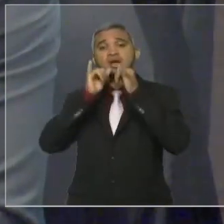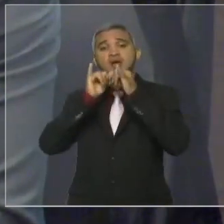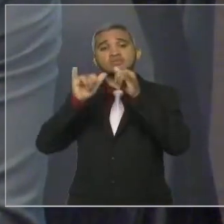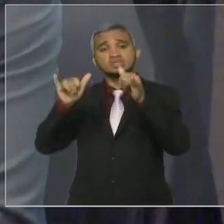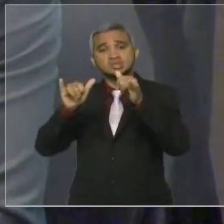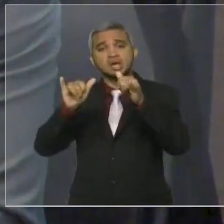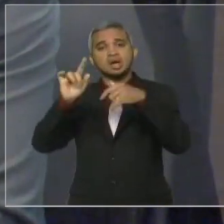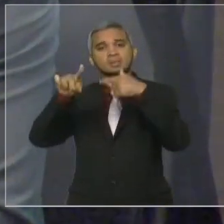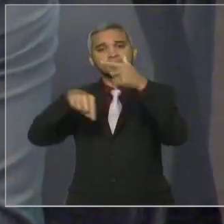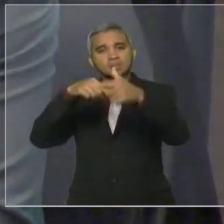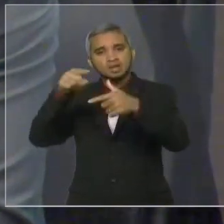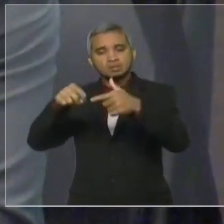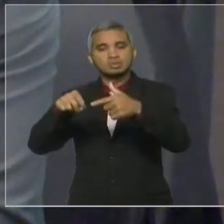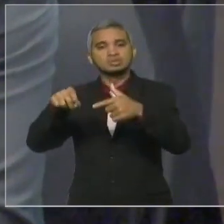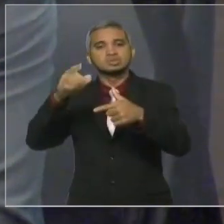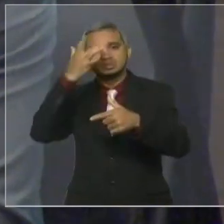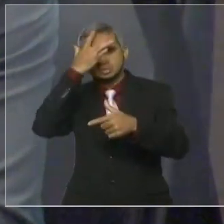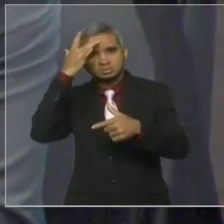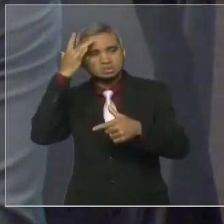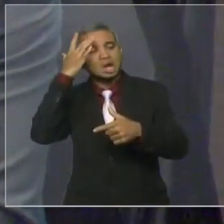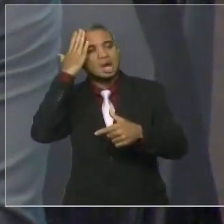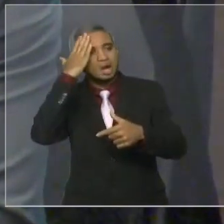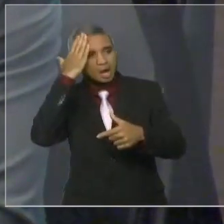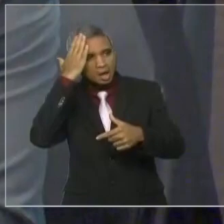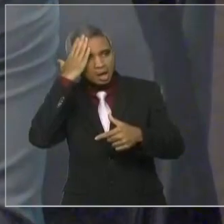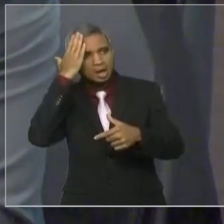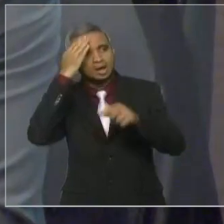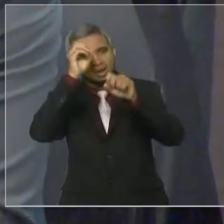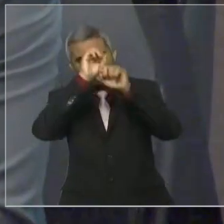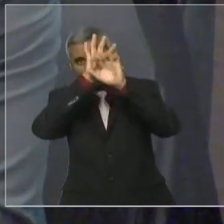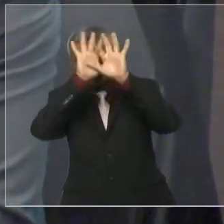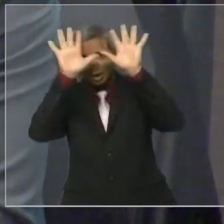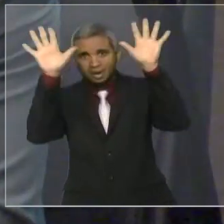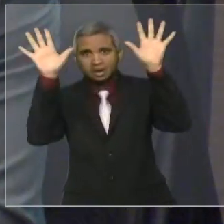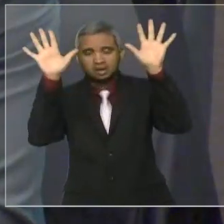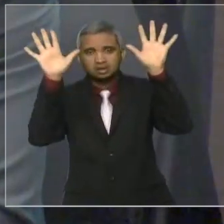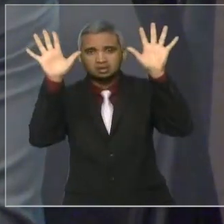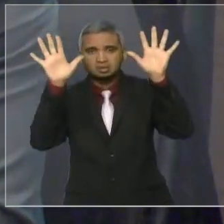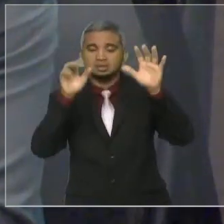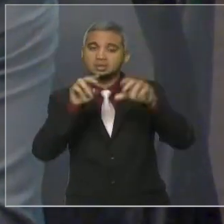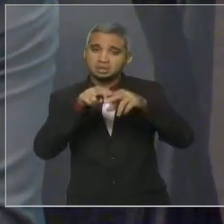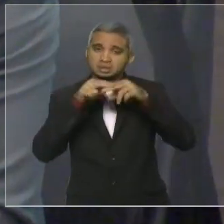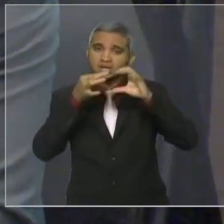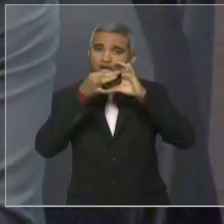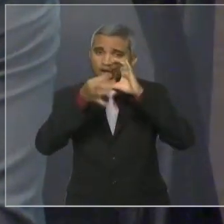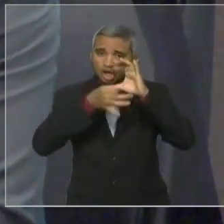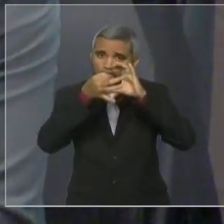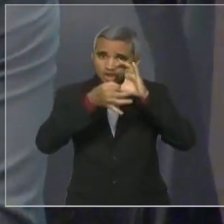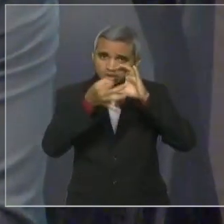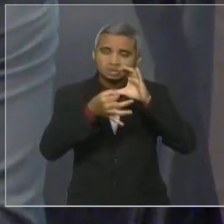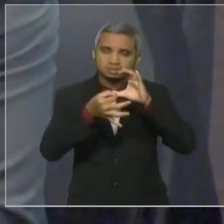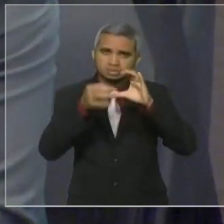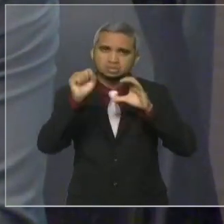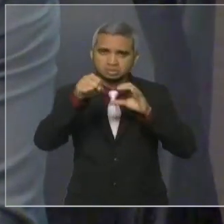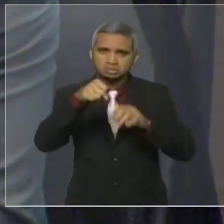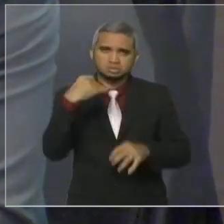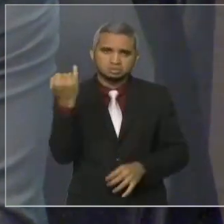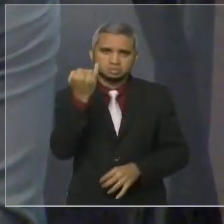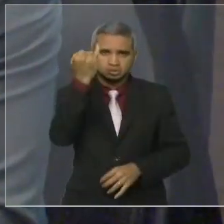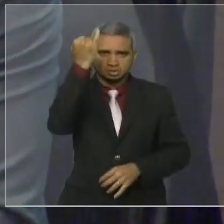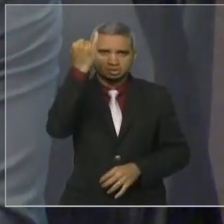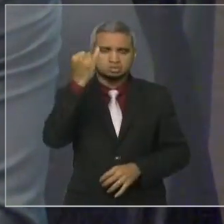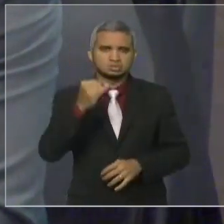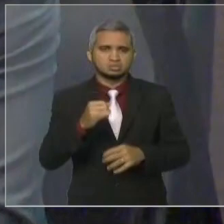acredito que a crítica, nesse caso, ela é completamente válida. Então, com certeza, melhoraremos.